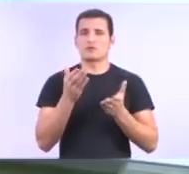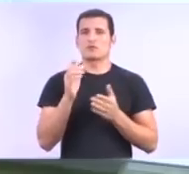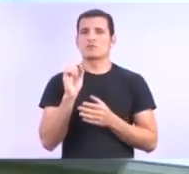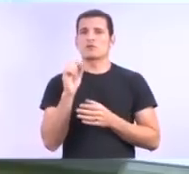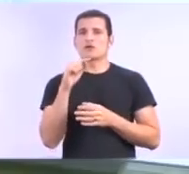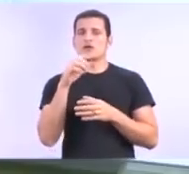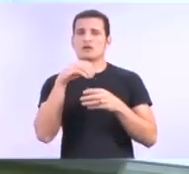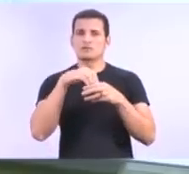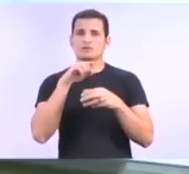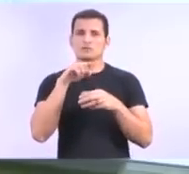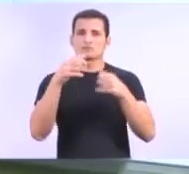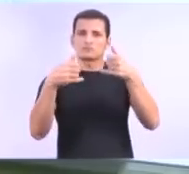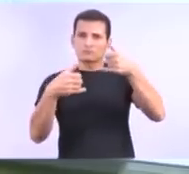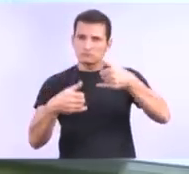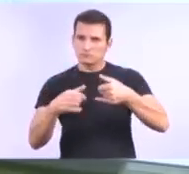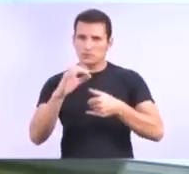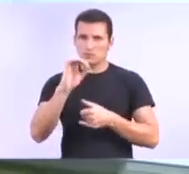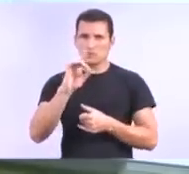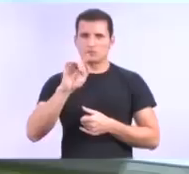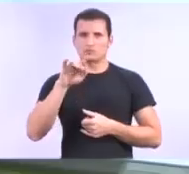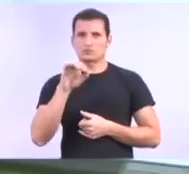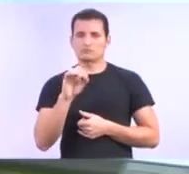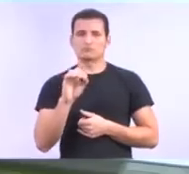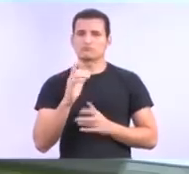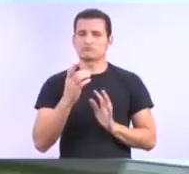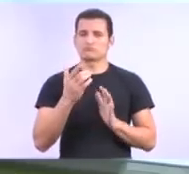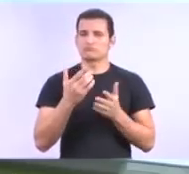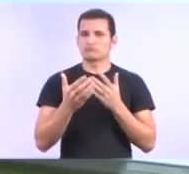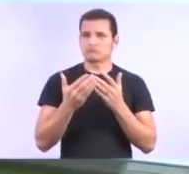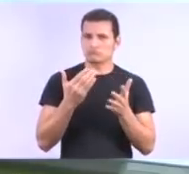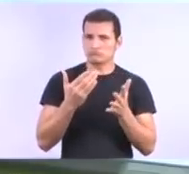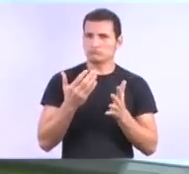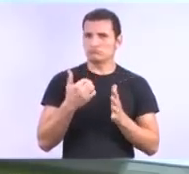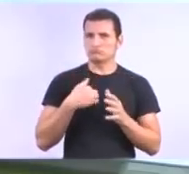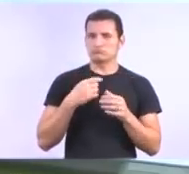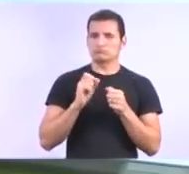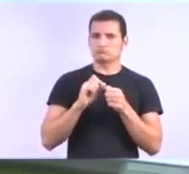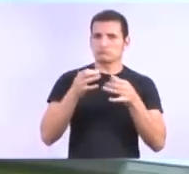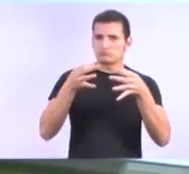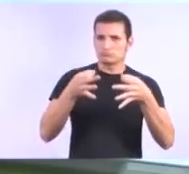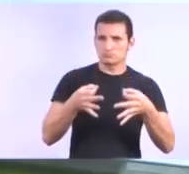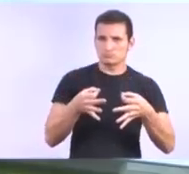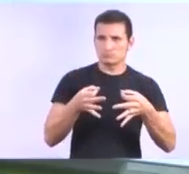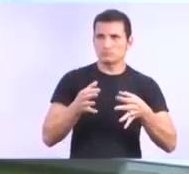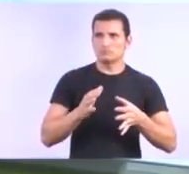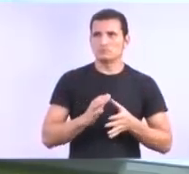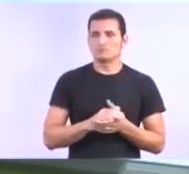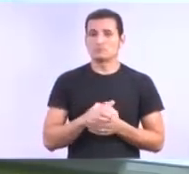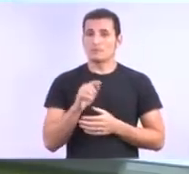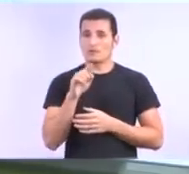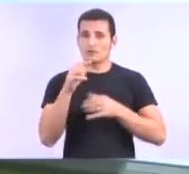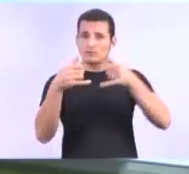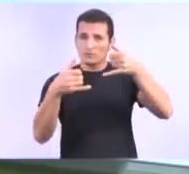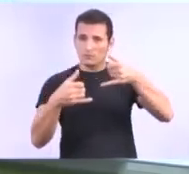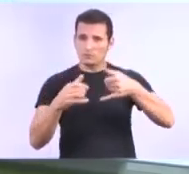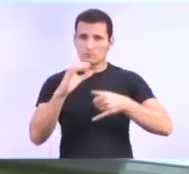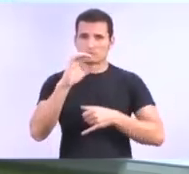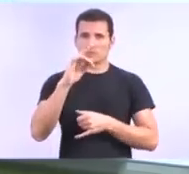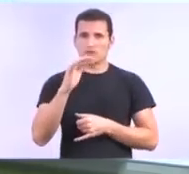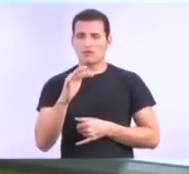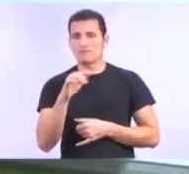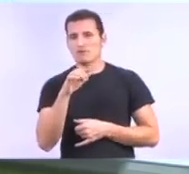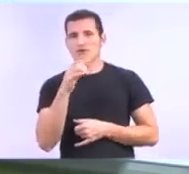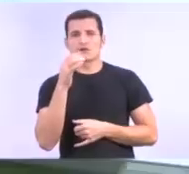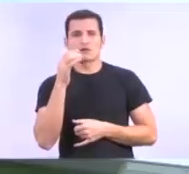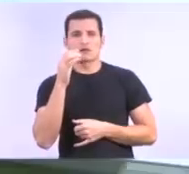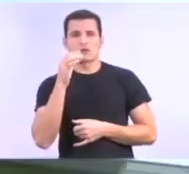dentro, o código que está lá escrito lá dentro do objeto, não interessa para você, desde que eu faça as coisas corretas. Então, aquele código lá do CPF, para verificar se o CPF